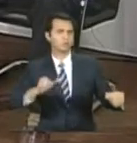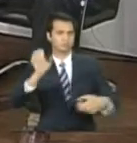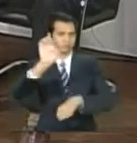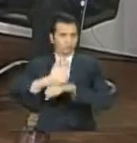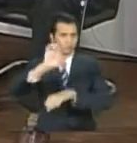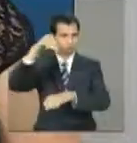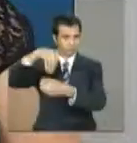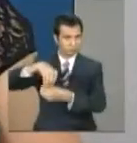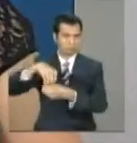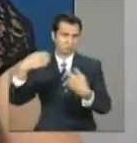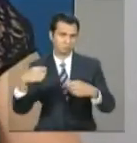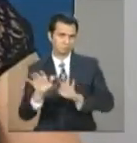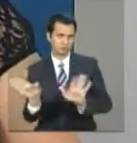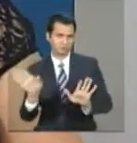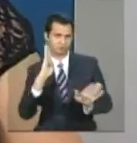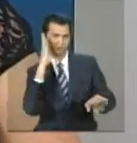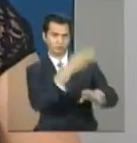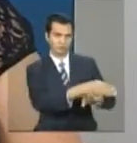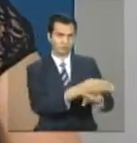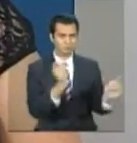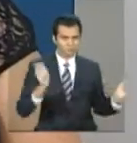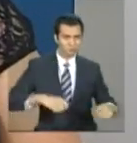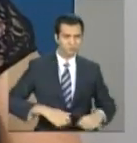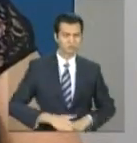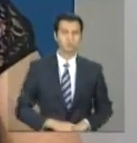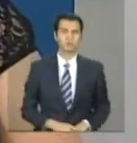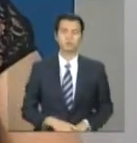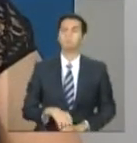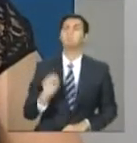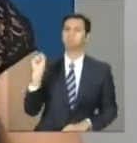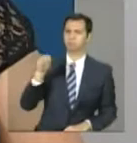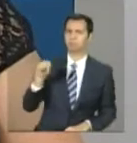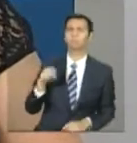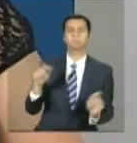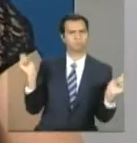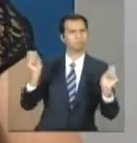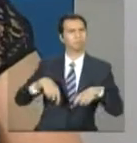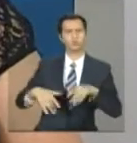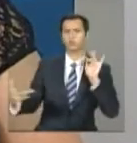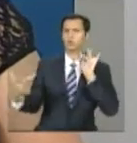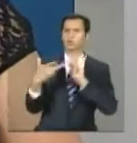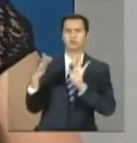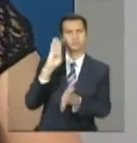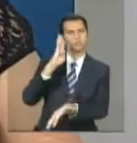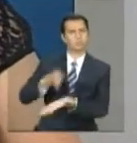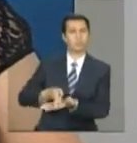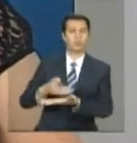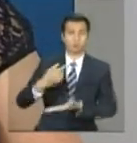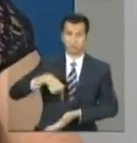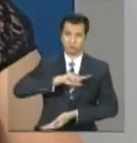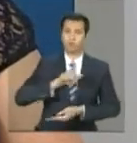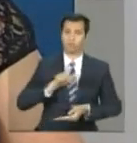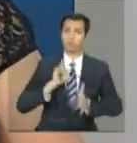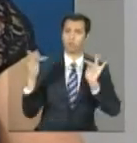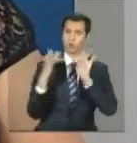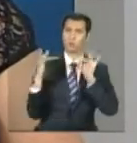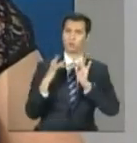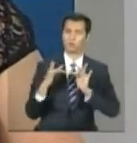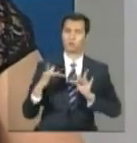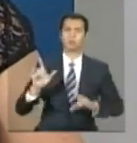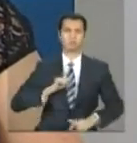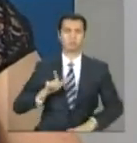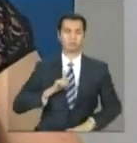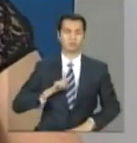podem sim solicitar informações direto ao MDS. Nós temos canais de atendimento direto. Tem